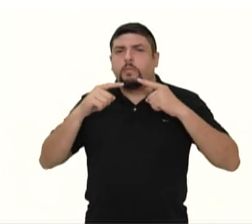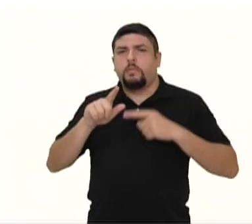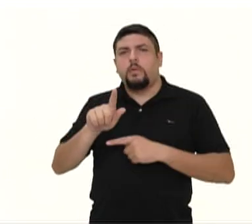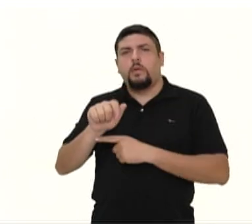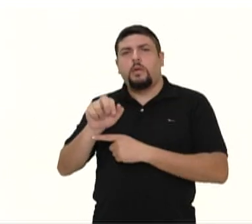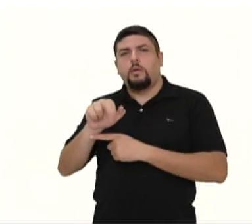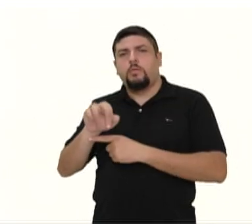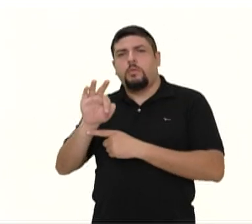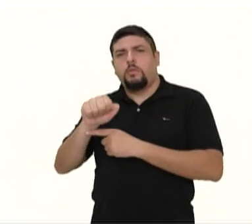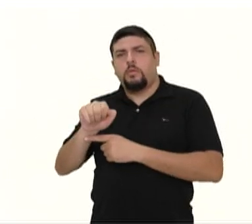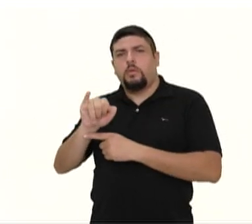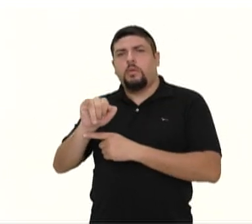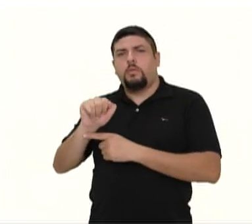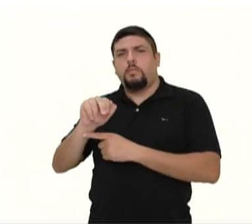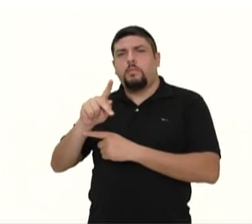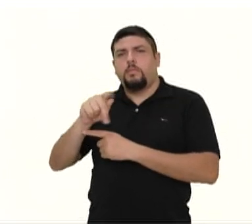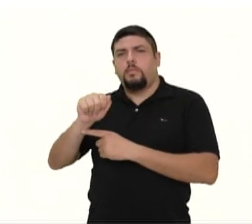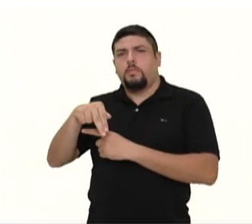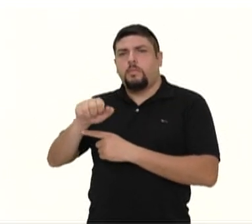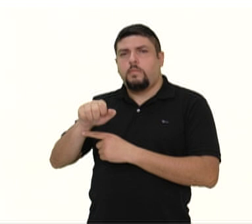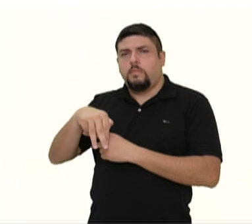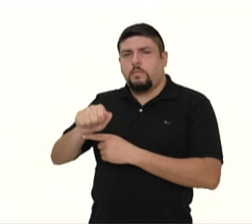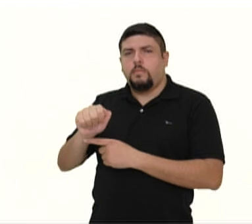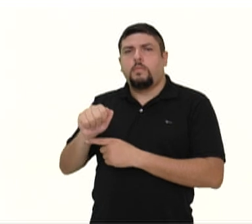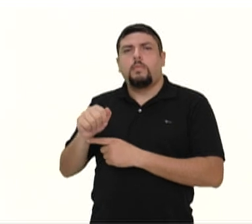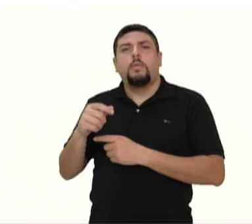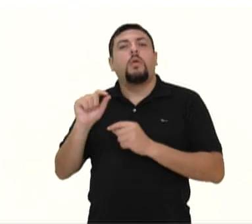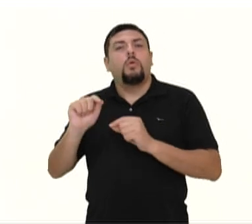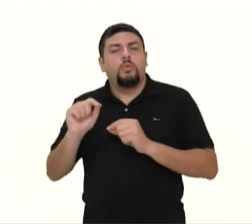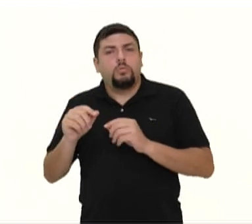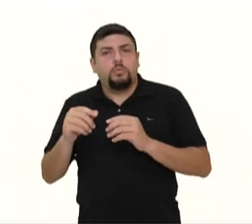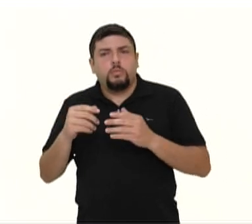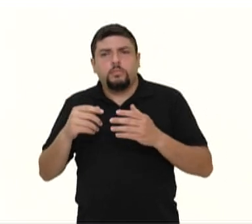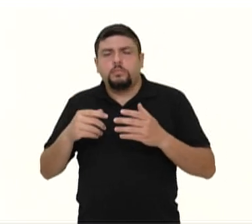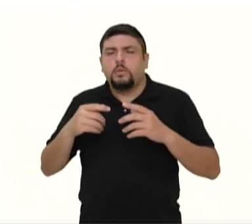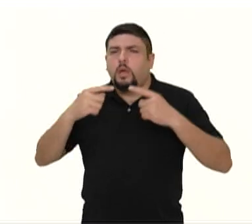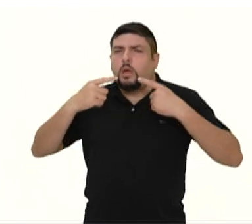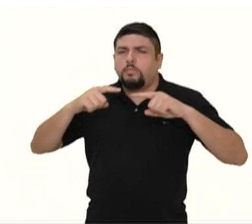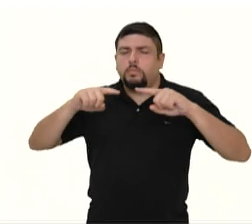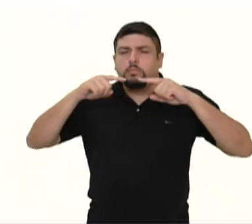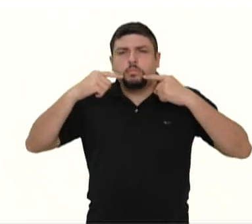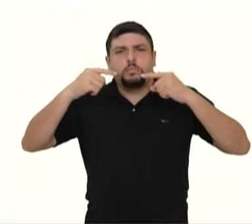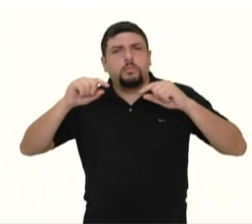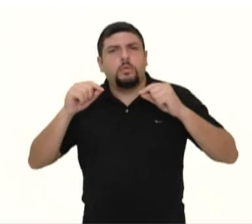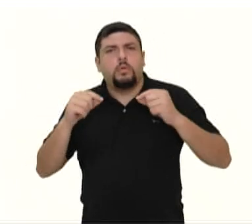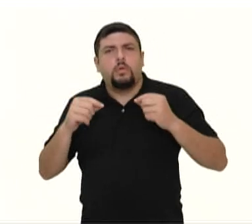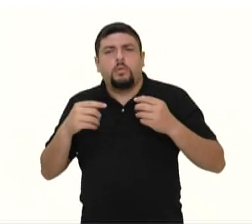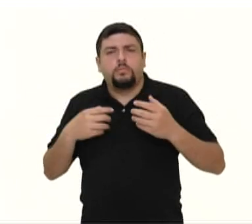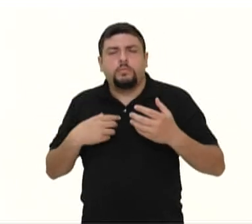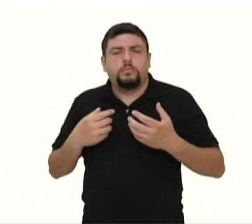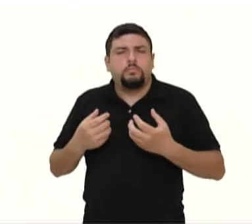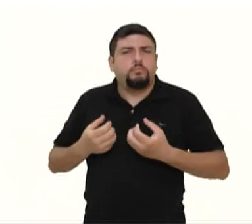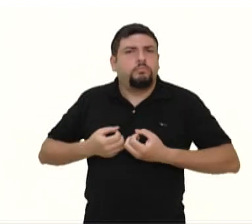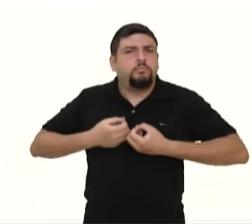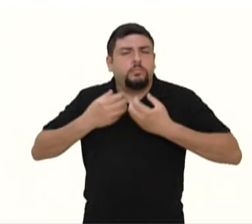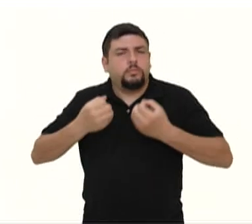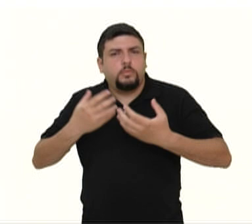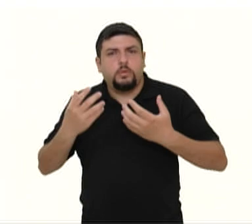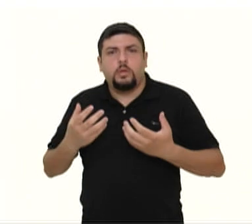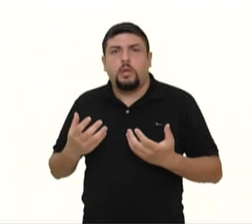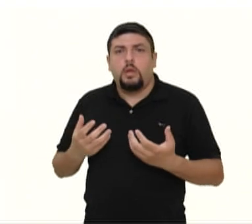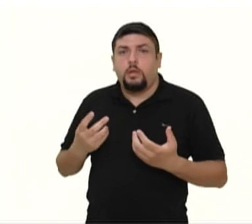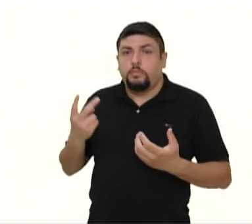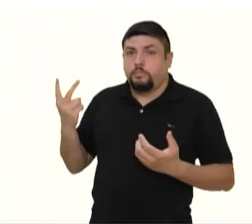do Tom, e a letra do Vinícius de Moraes, uma parceria aí que nos legou obras geniais durante todo esse período que